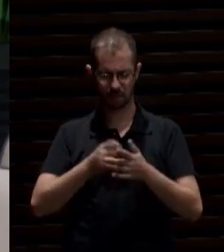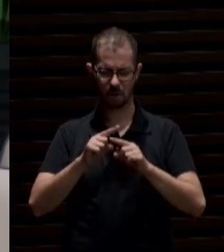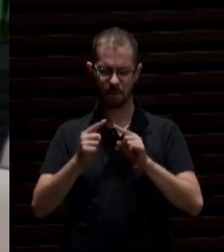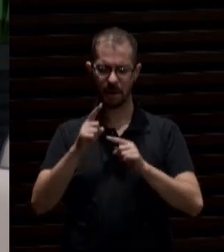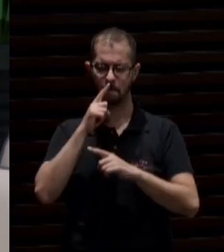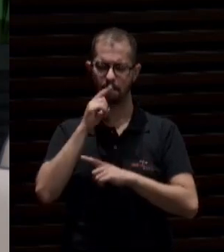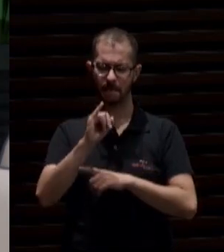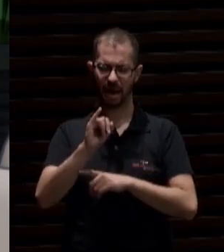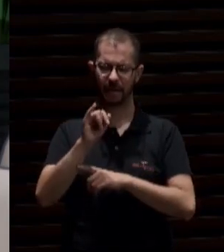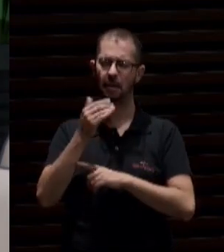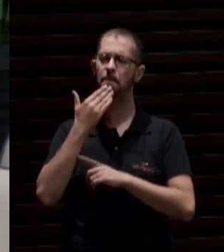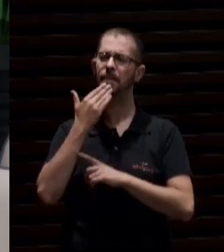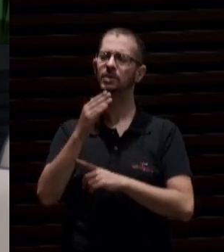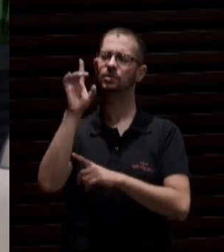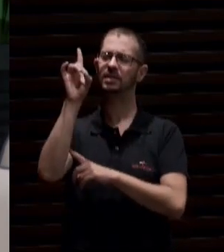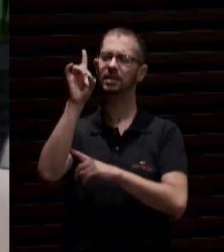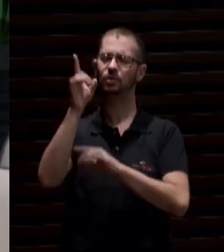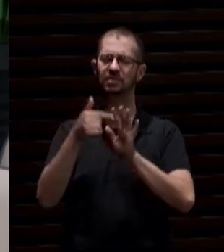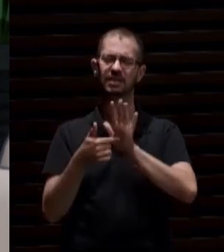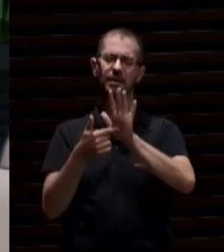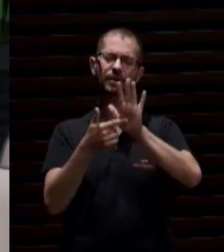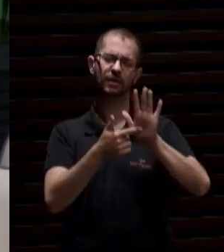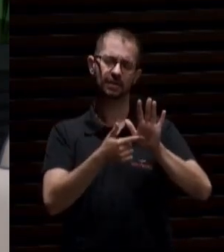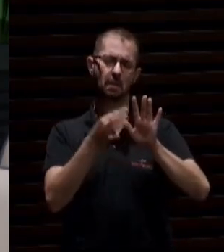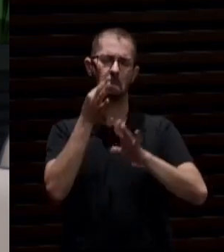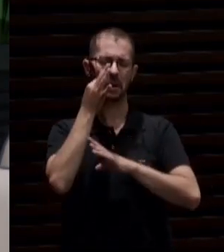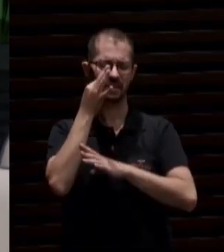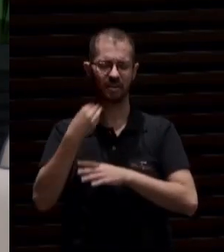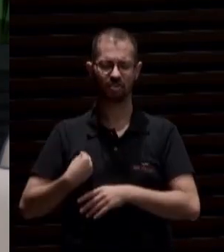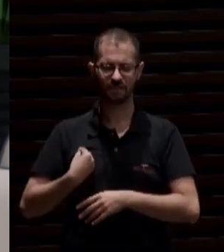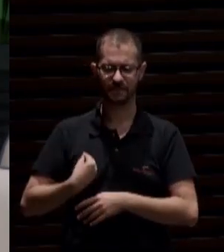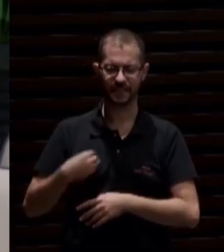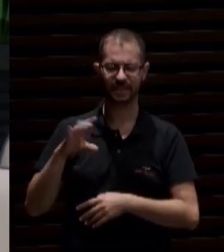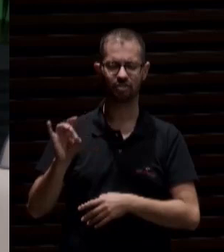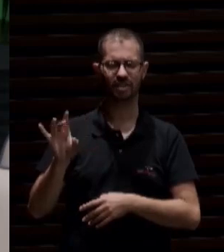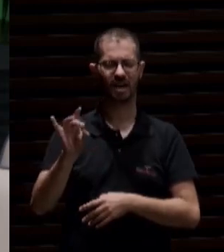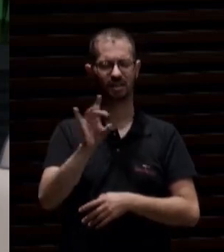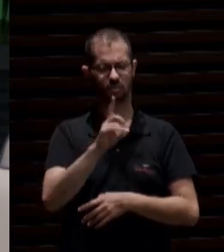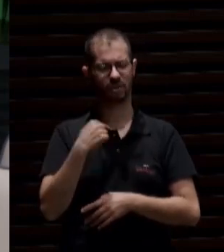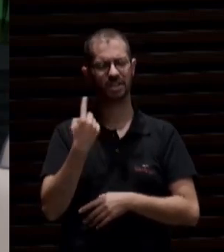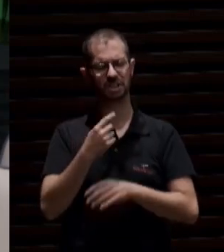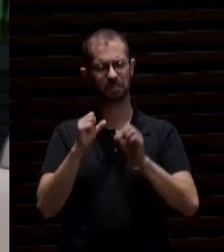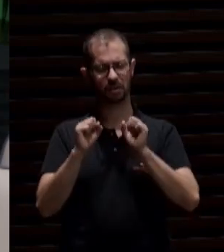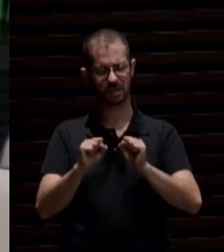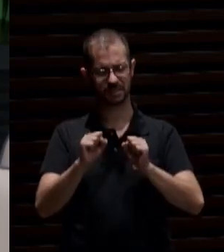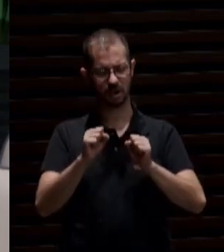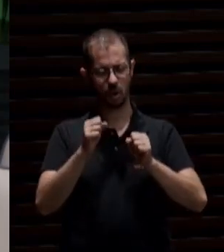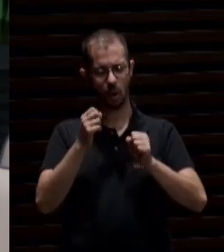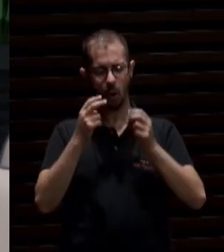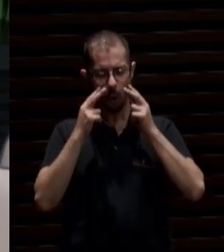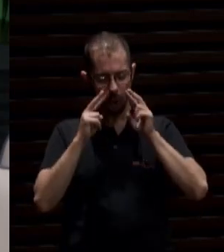que o Senhor se mostre presente na luta de cada um dos irmãos. Que nós possamos conseguir olhar para fora de nós mesmos